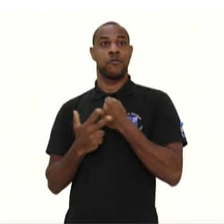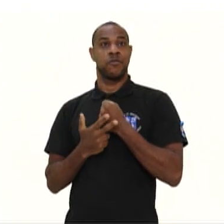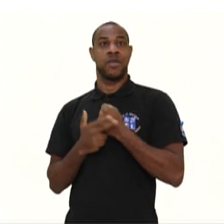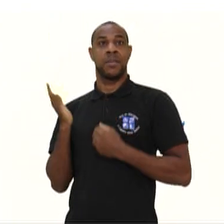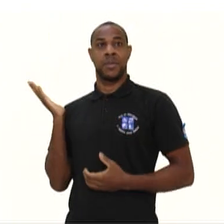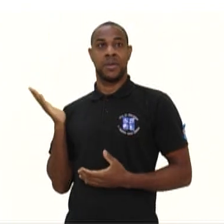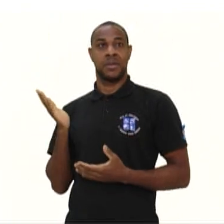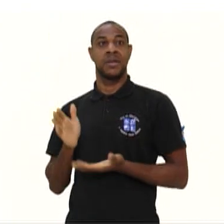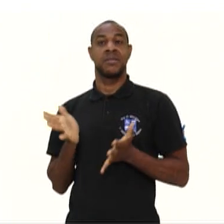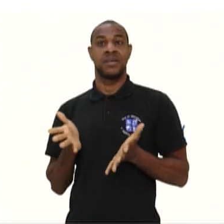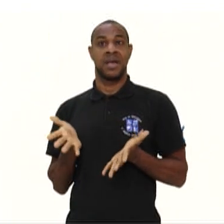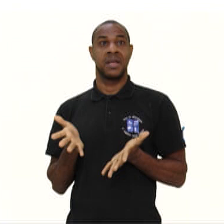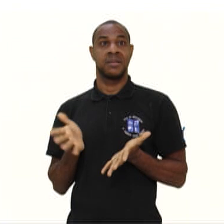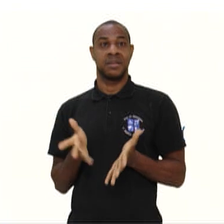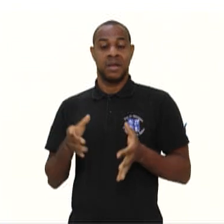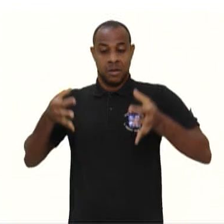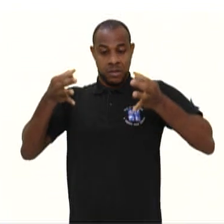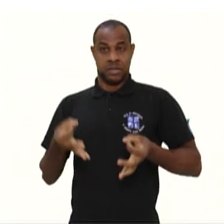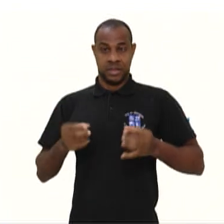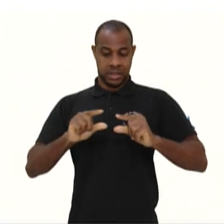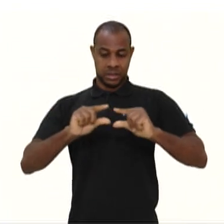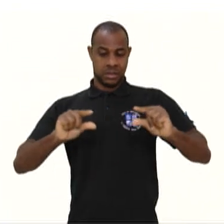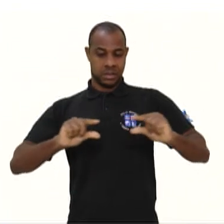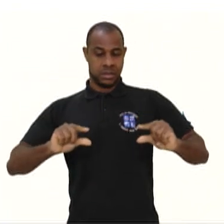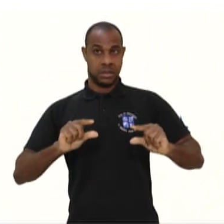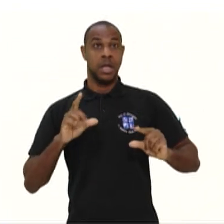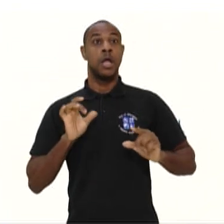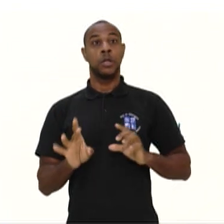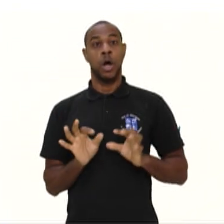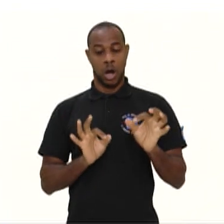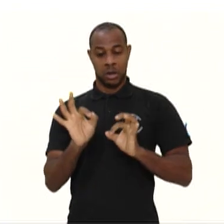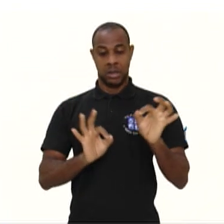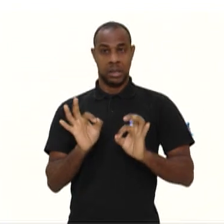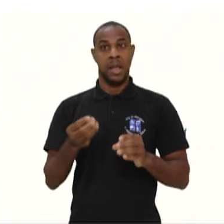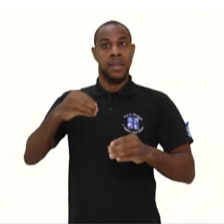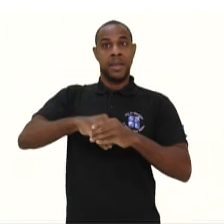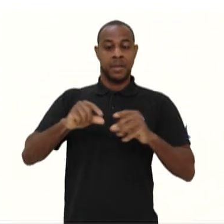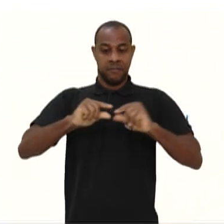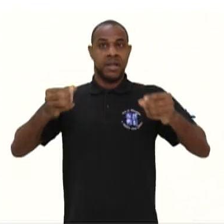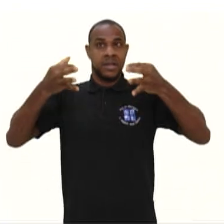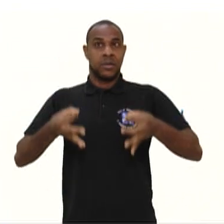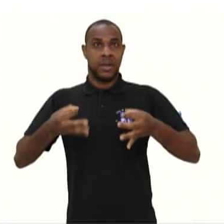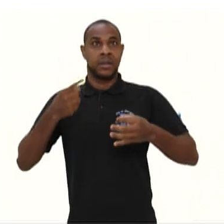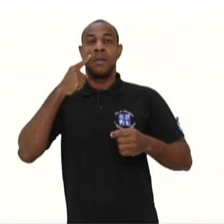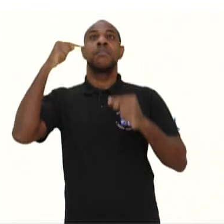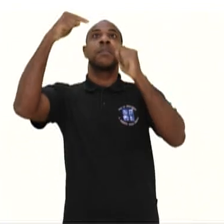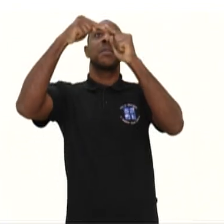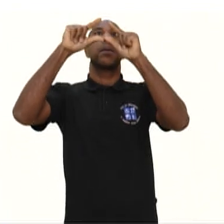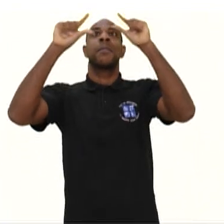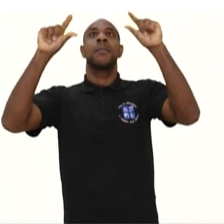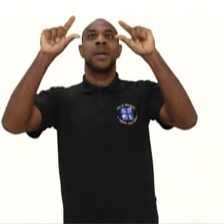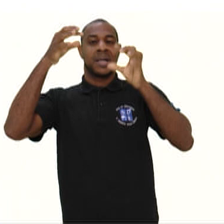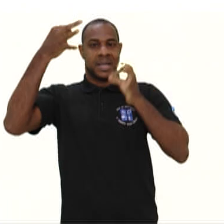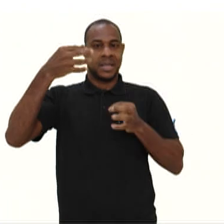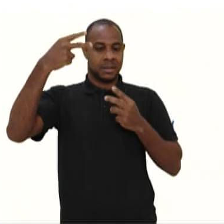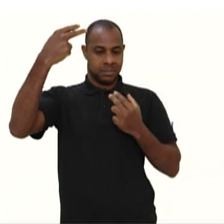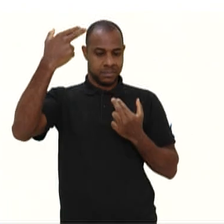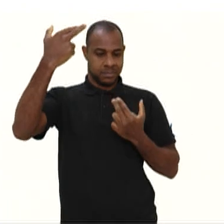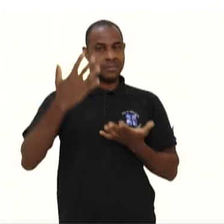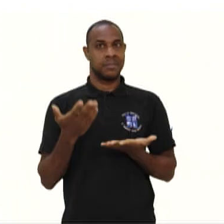Aqui eles já estão de forma correta, então é só organizá-los dentro das frases. Vou dar um tempinho para vocês responderem e a gente já volta.